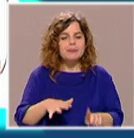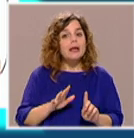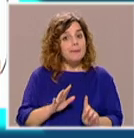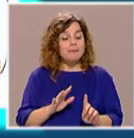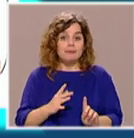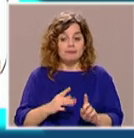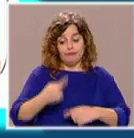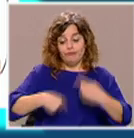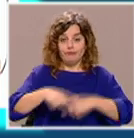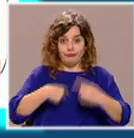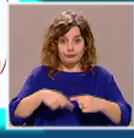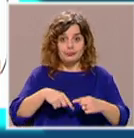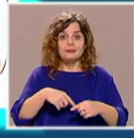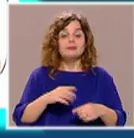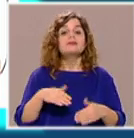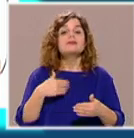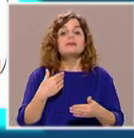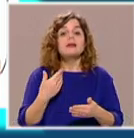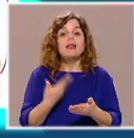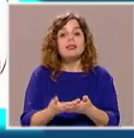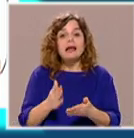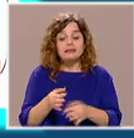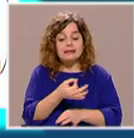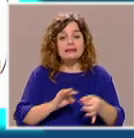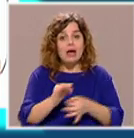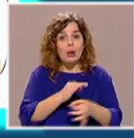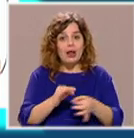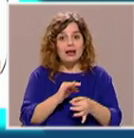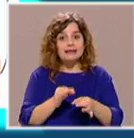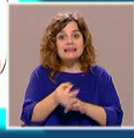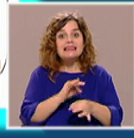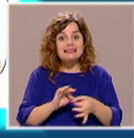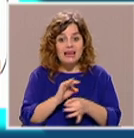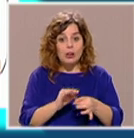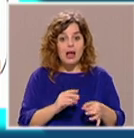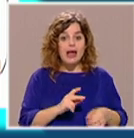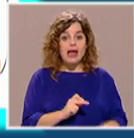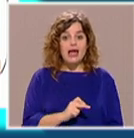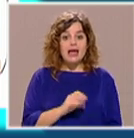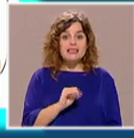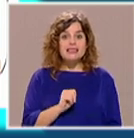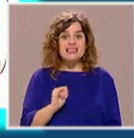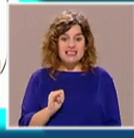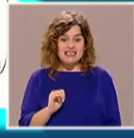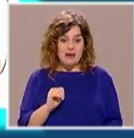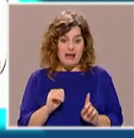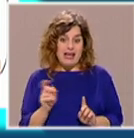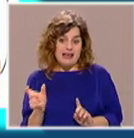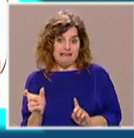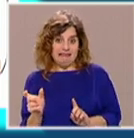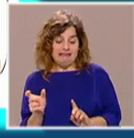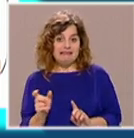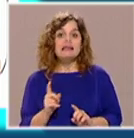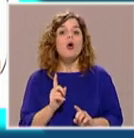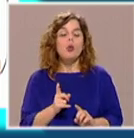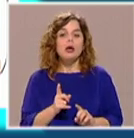pelo sangue, até às células. Então, a assimilação é a passagem dos nutrientes do sangue para as células